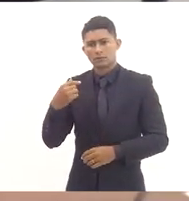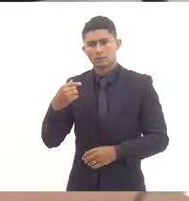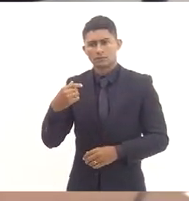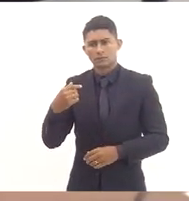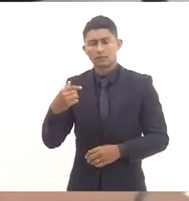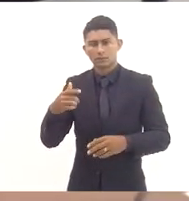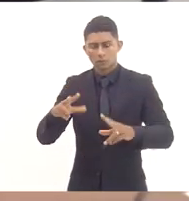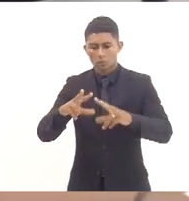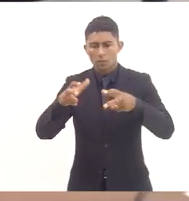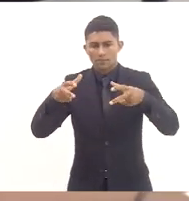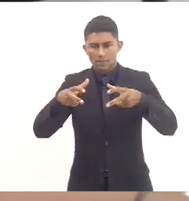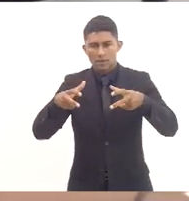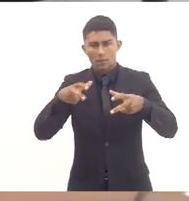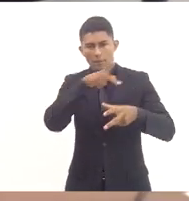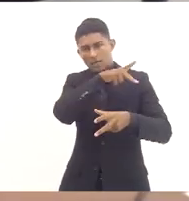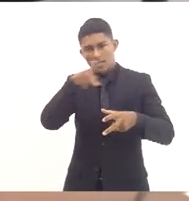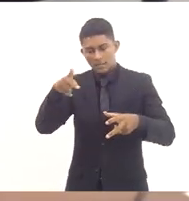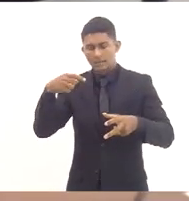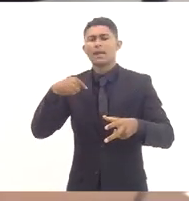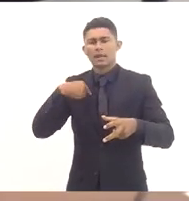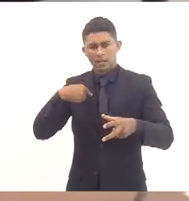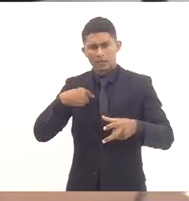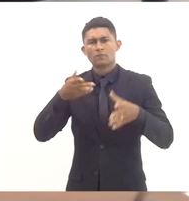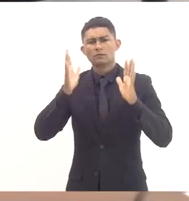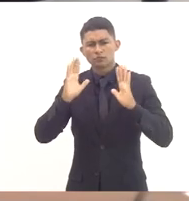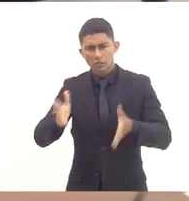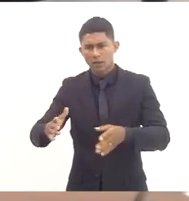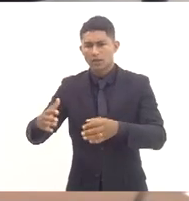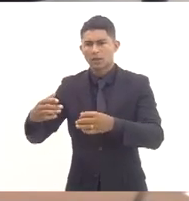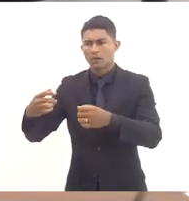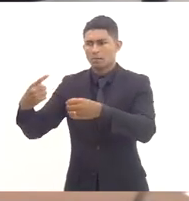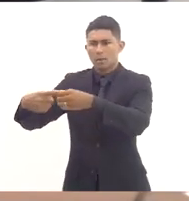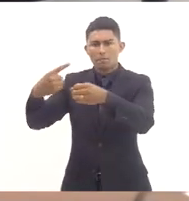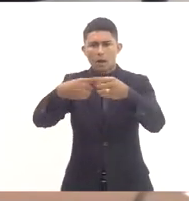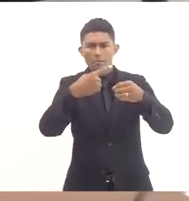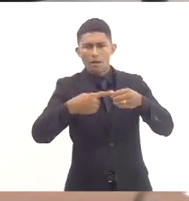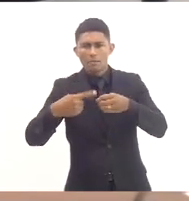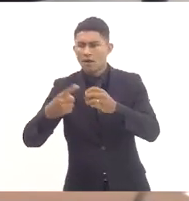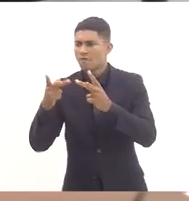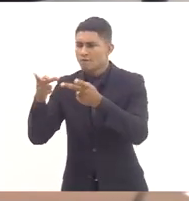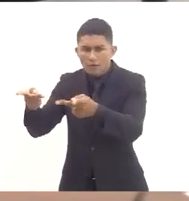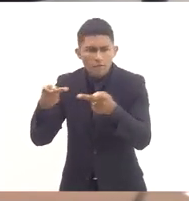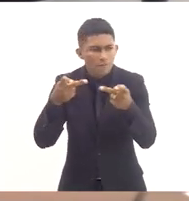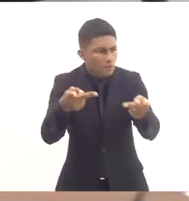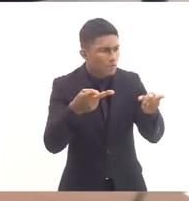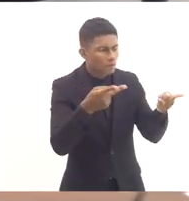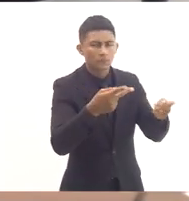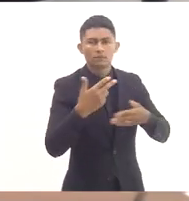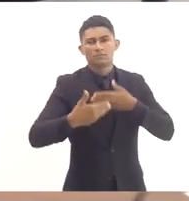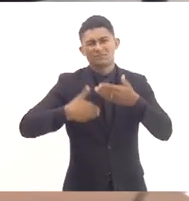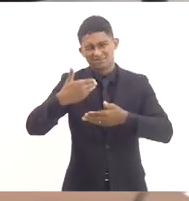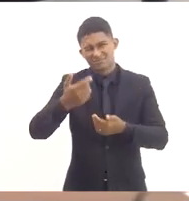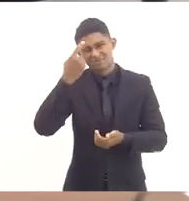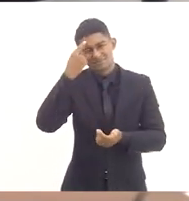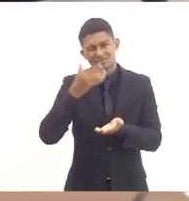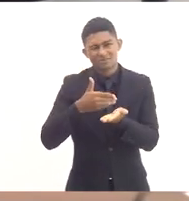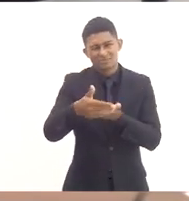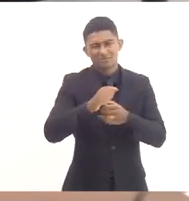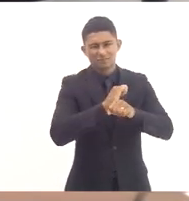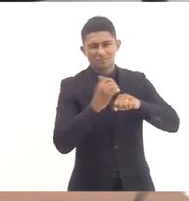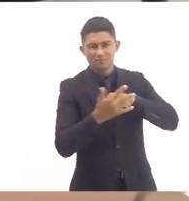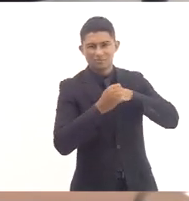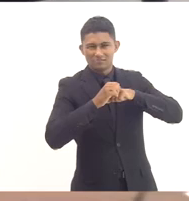presidência da comissão a gente tem visitado alguns municípios depois veio a pandemia enfim isso